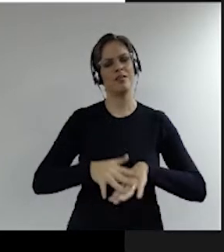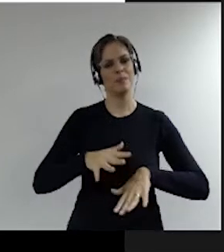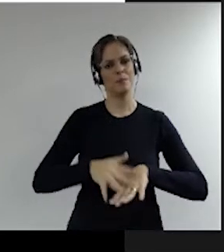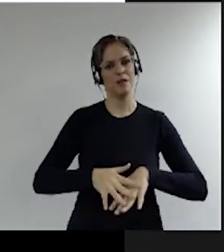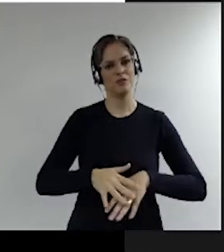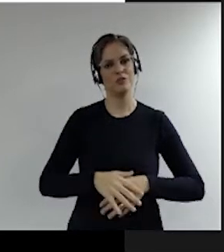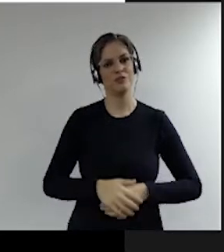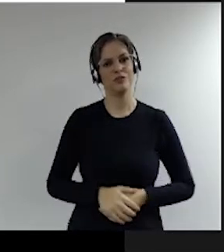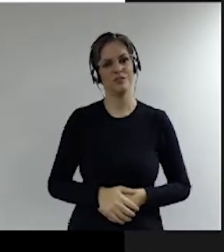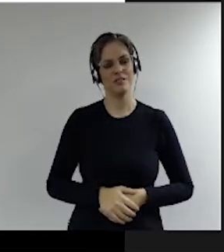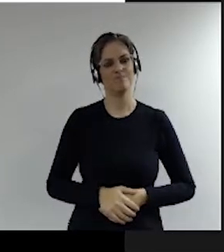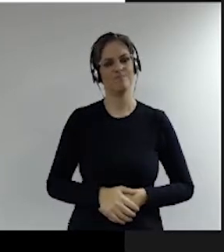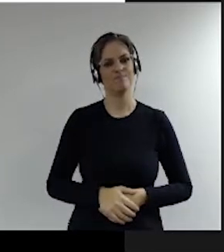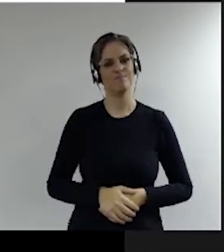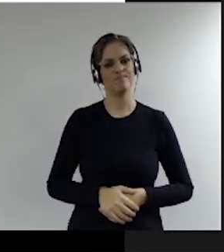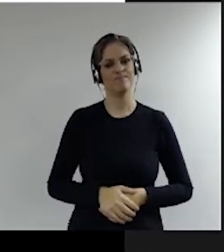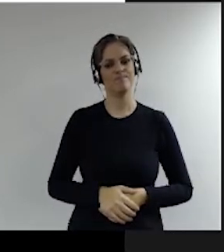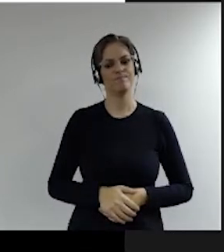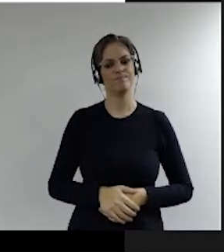desses alunos abandona,